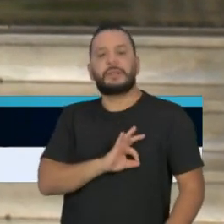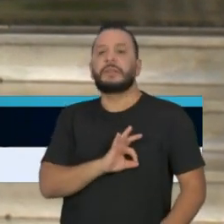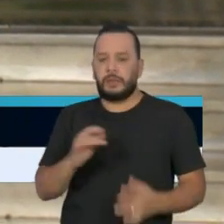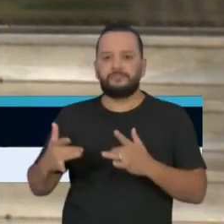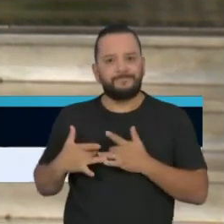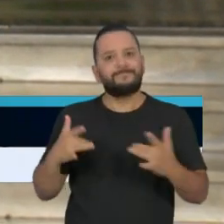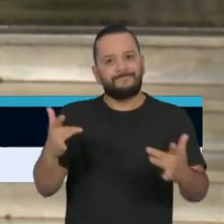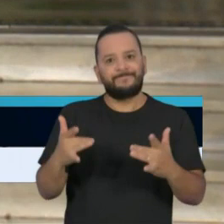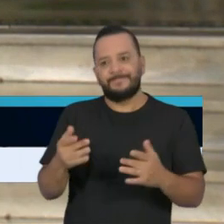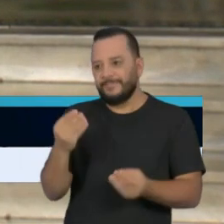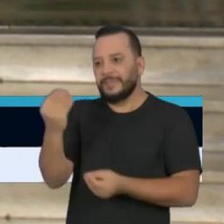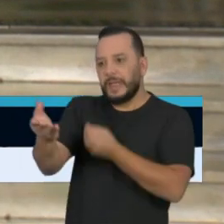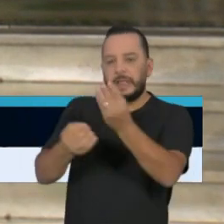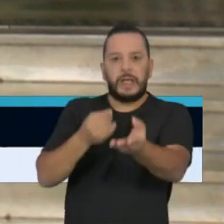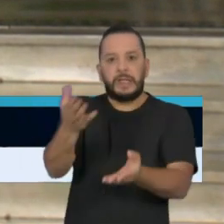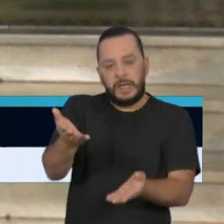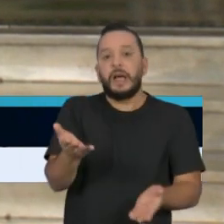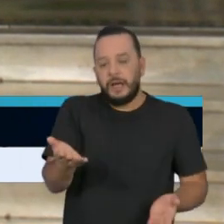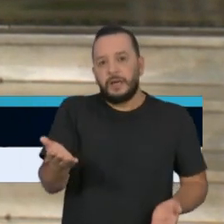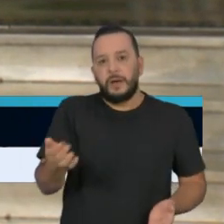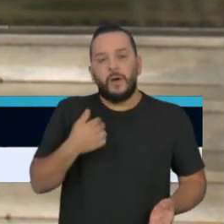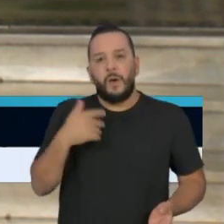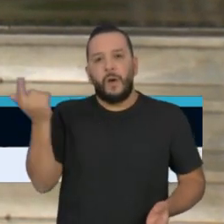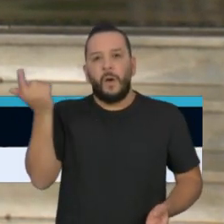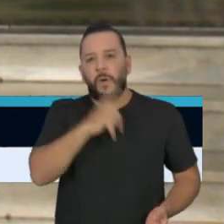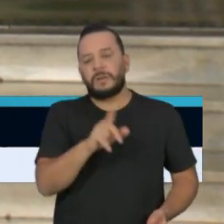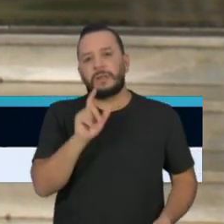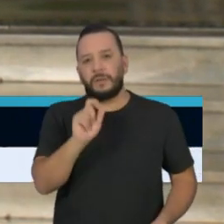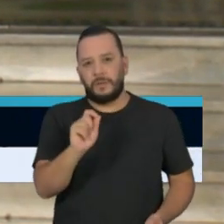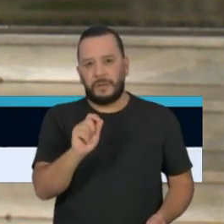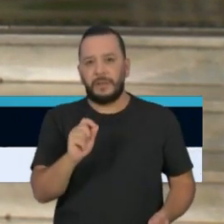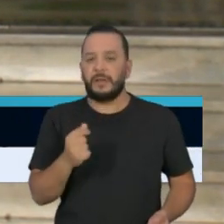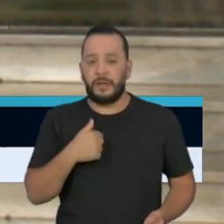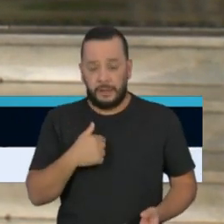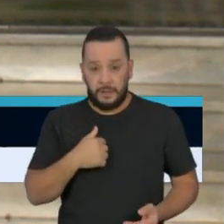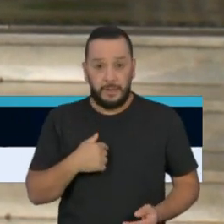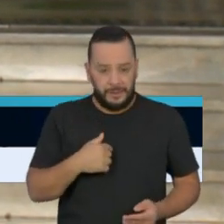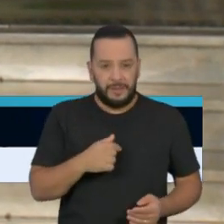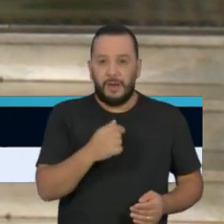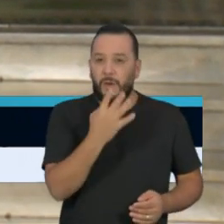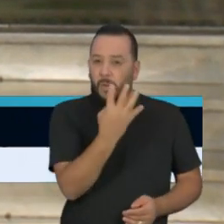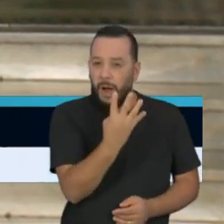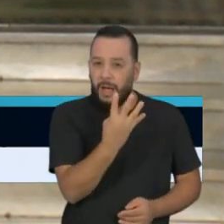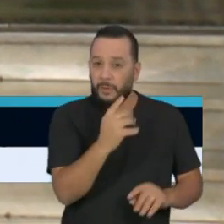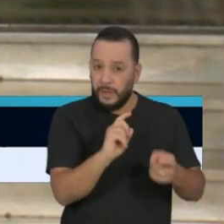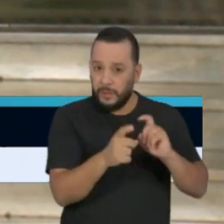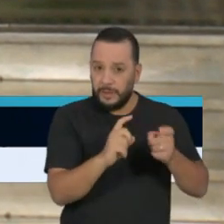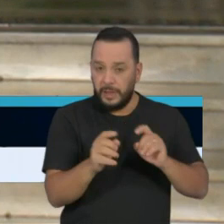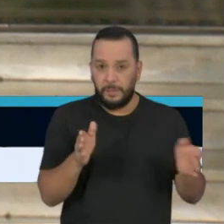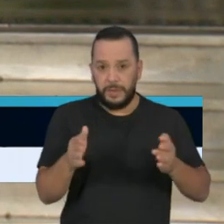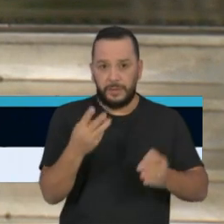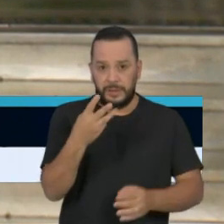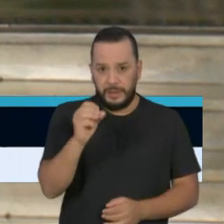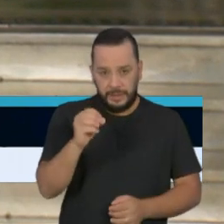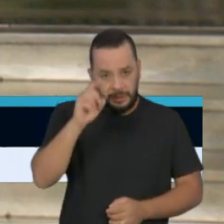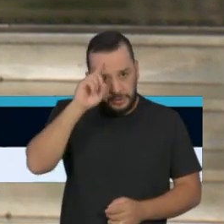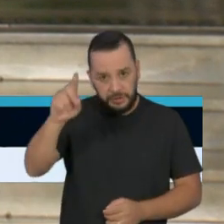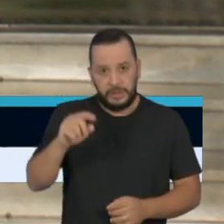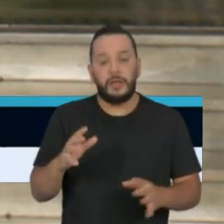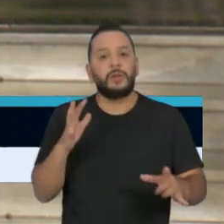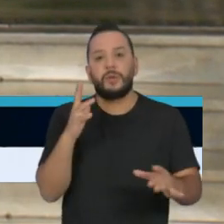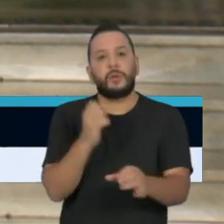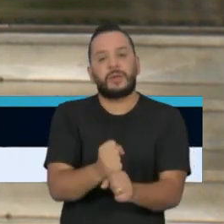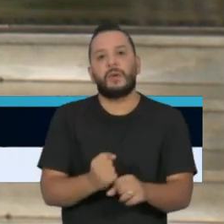permitiram que alcançássemos em quatro reuniões, em 30 dias, o total de 367